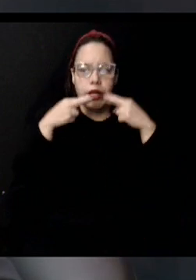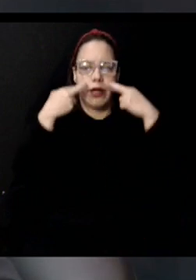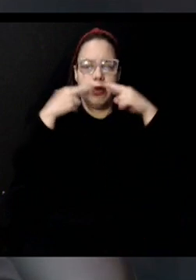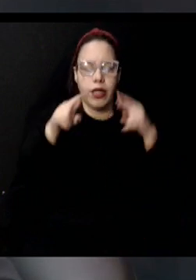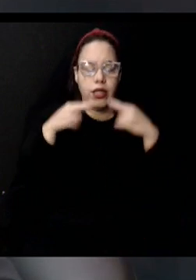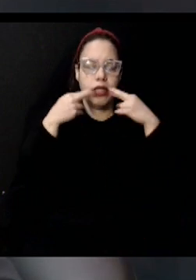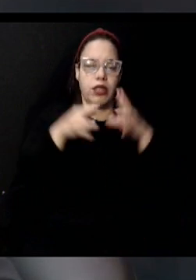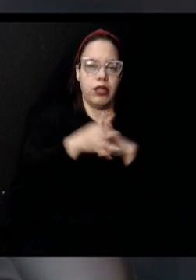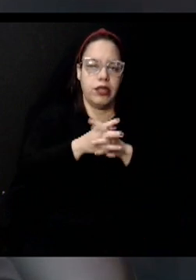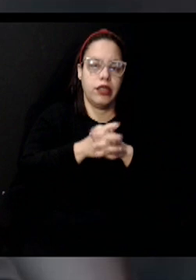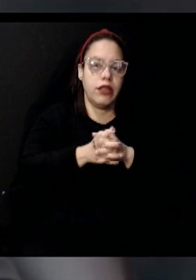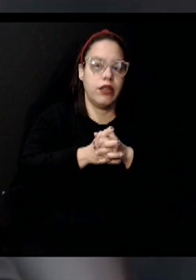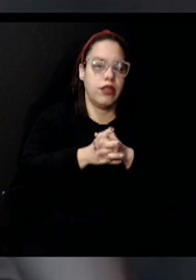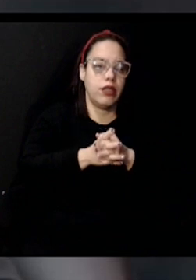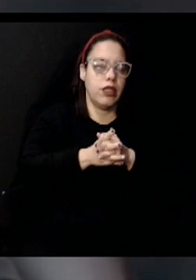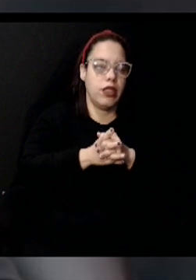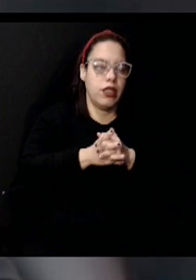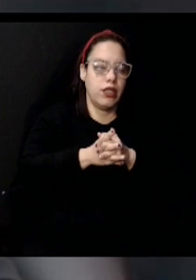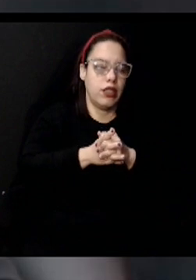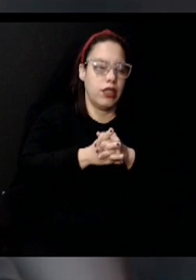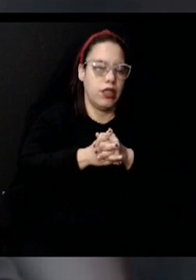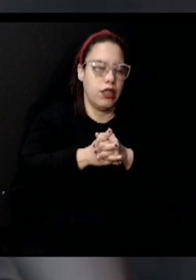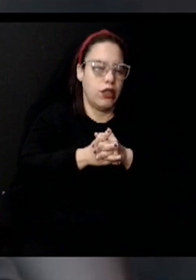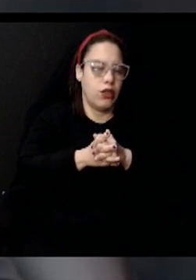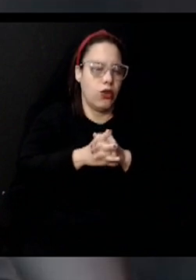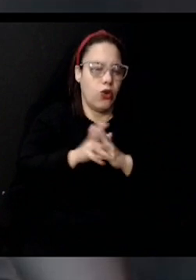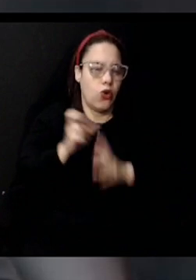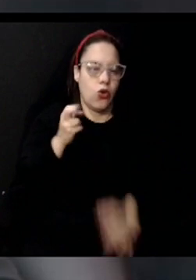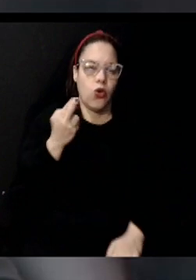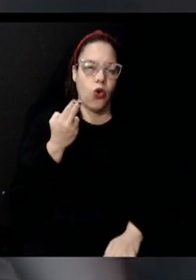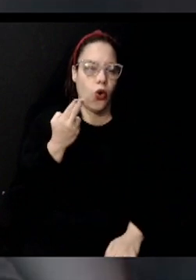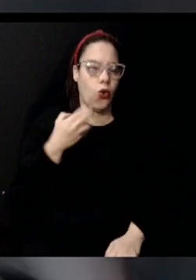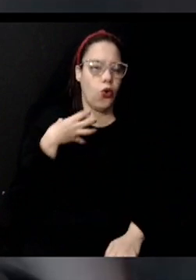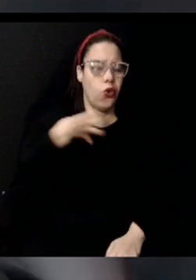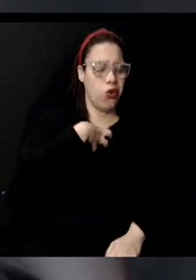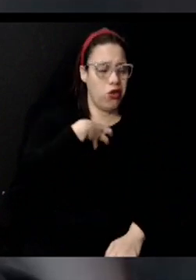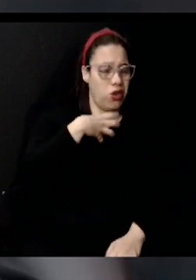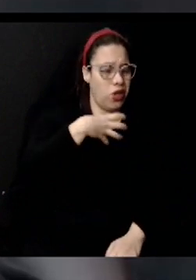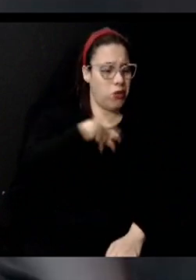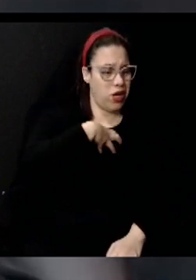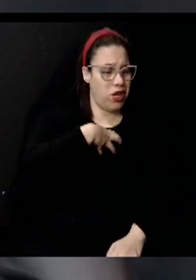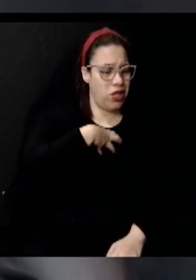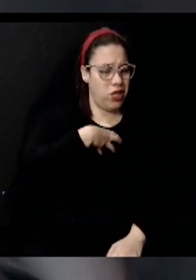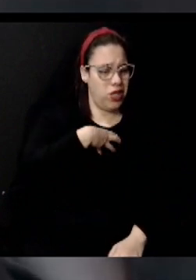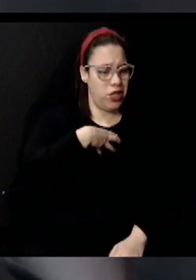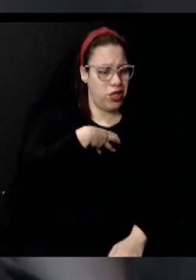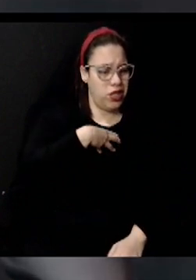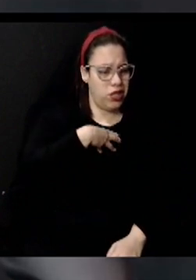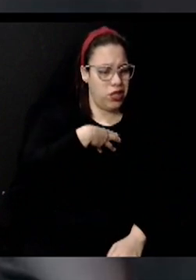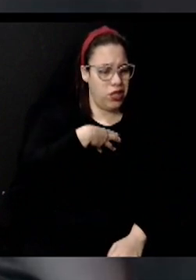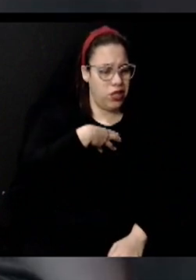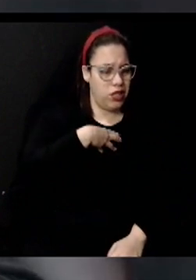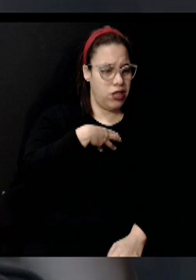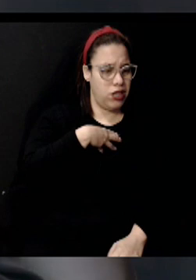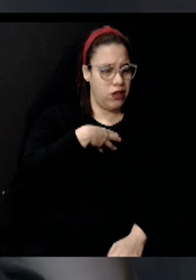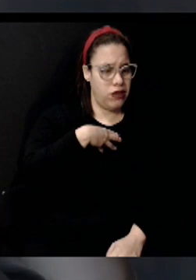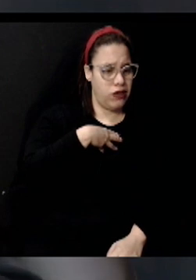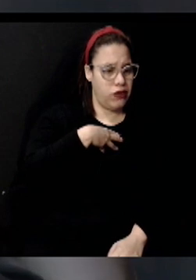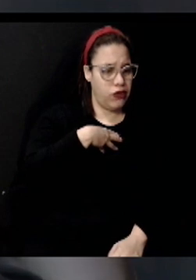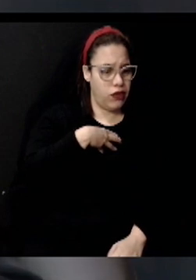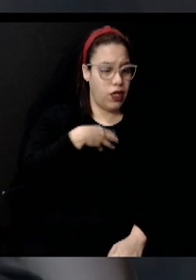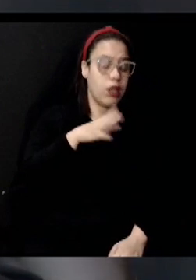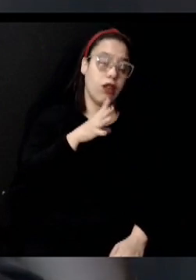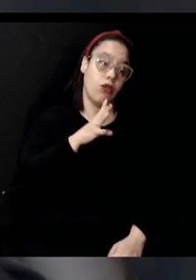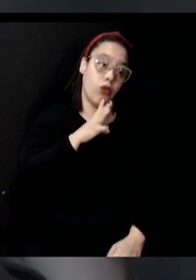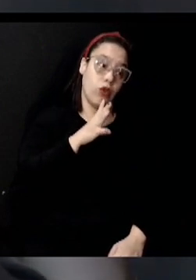tanto? Será que é uma reclamação ou é outra coisa que está mexendo comigo? Afinal de tudo, gente, a gente tem que se conhecer, a gente Isso.